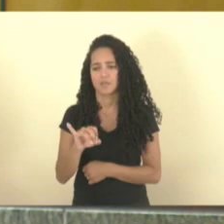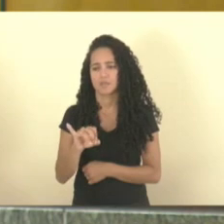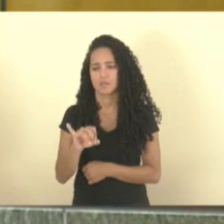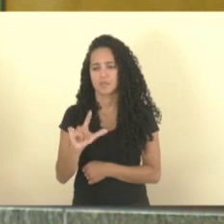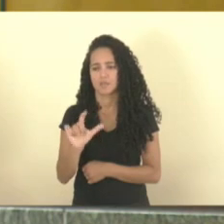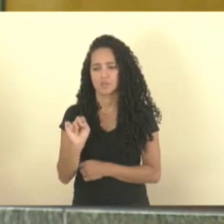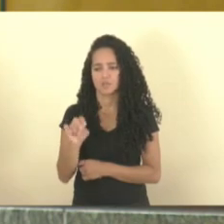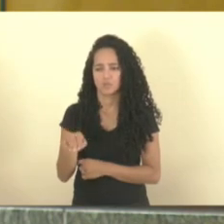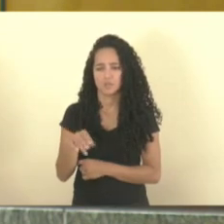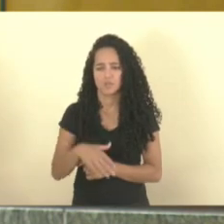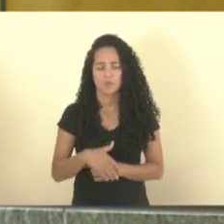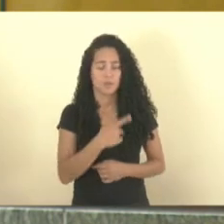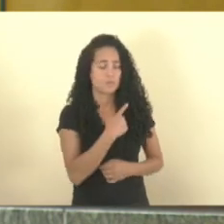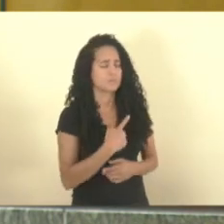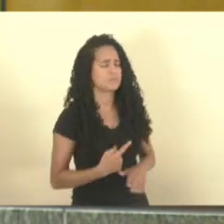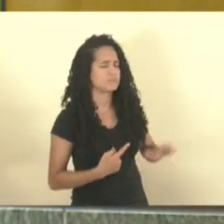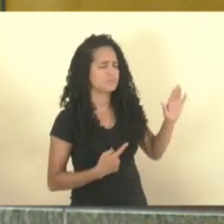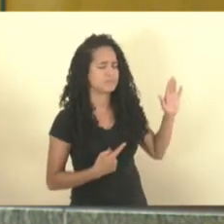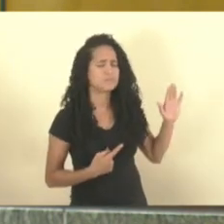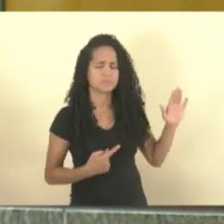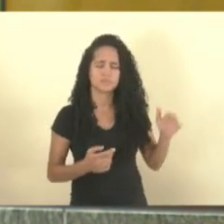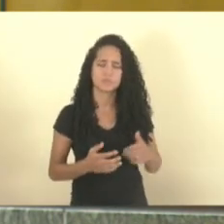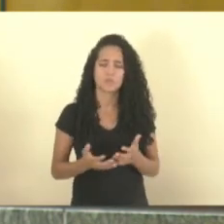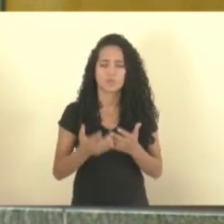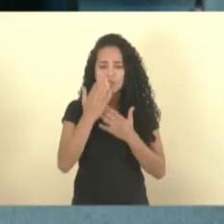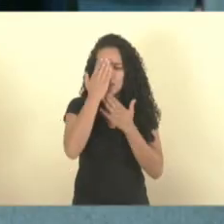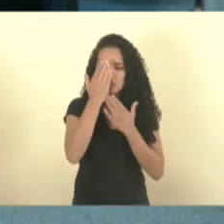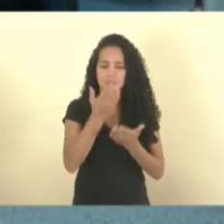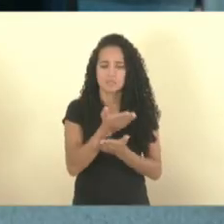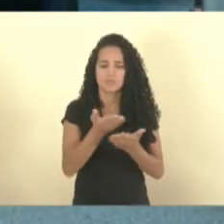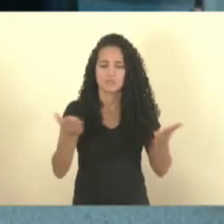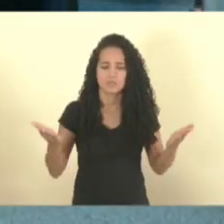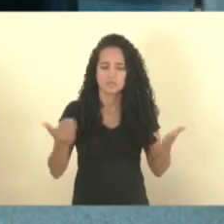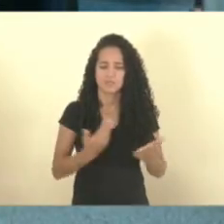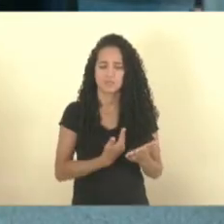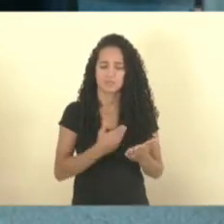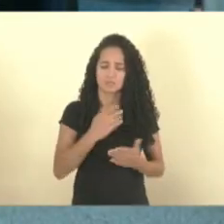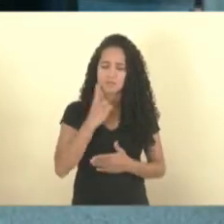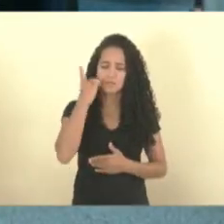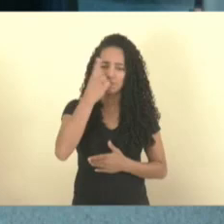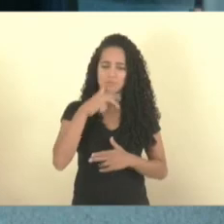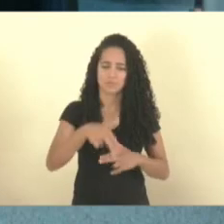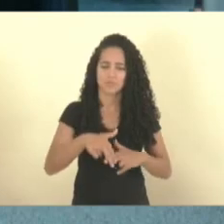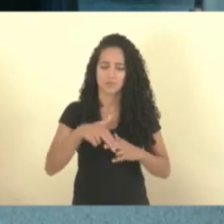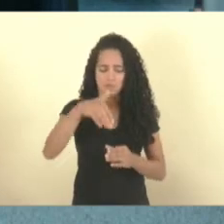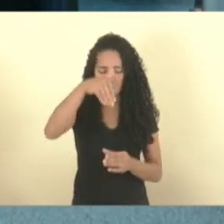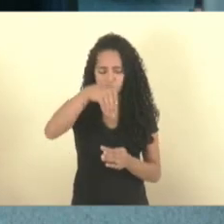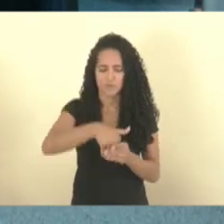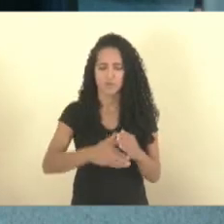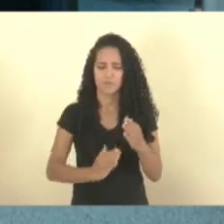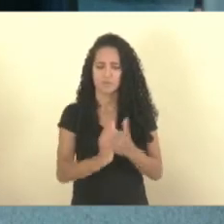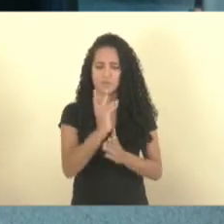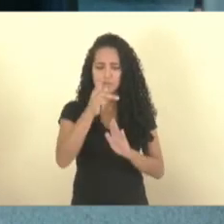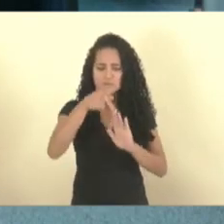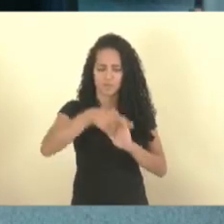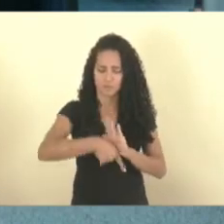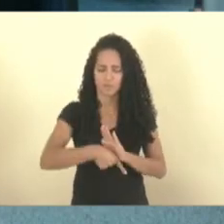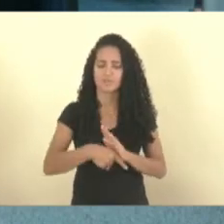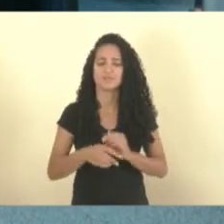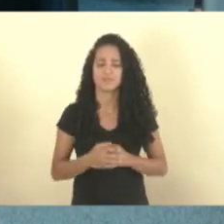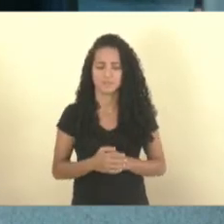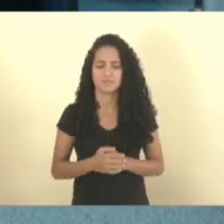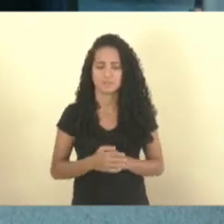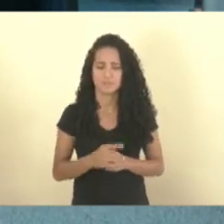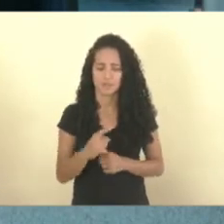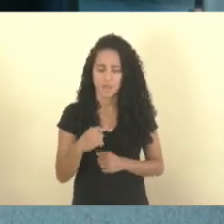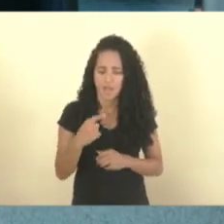Espíndola. Senhor presidente, pois não? Eu só quero agradecer a todos os colegas deputados pela aprovação desse importante projeto, em especial para